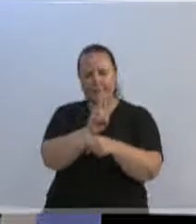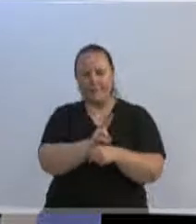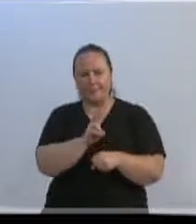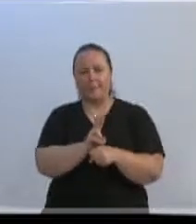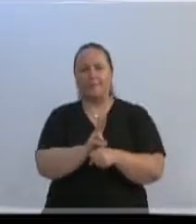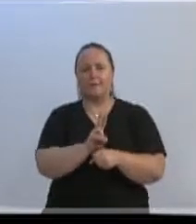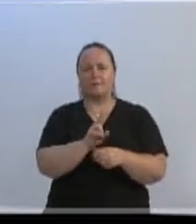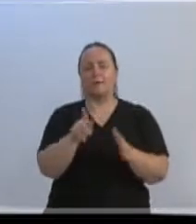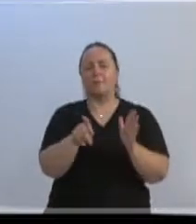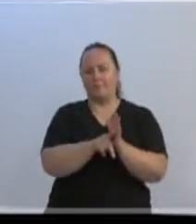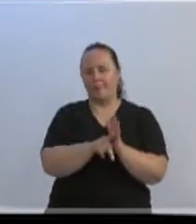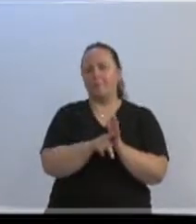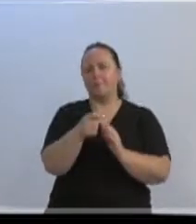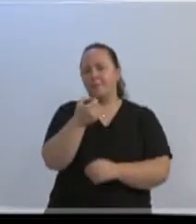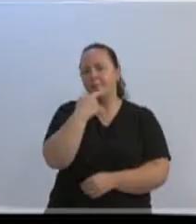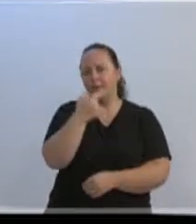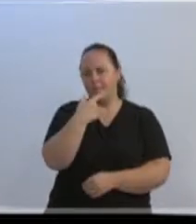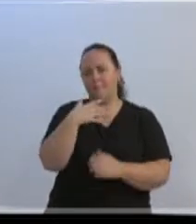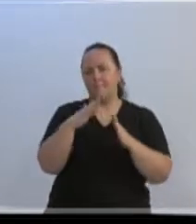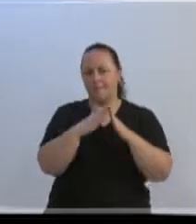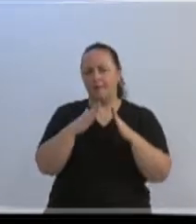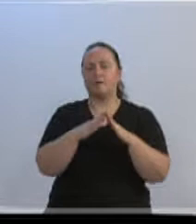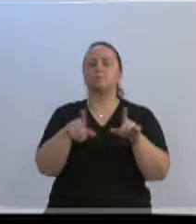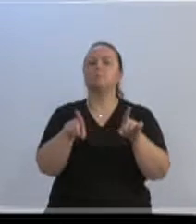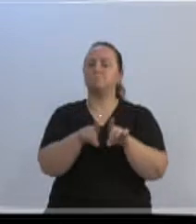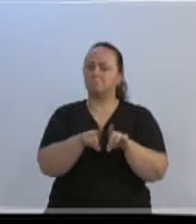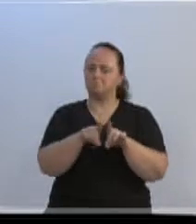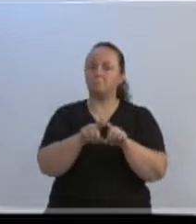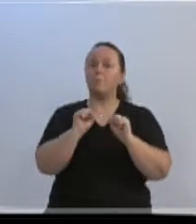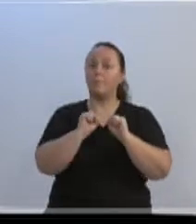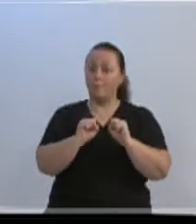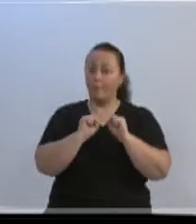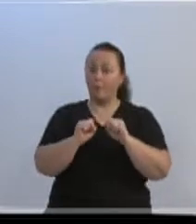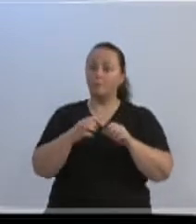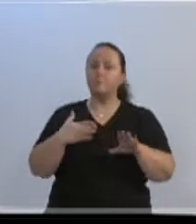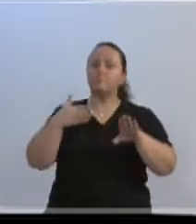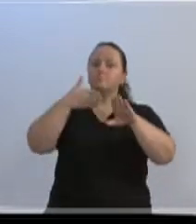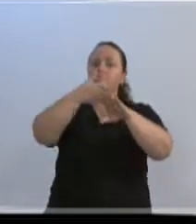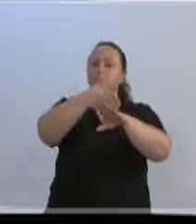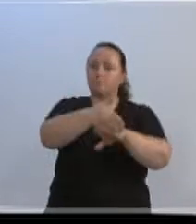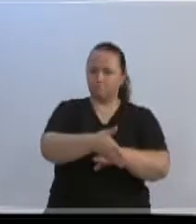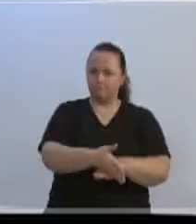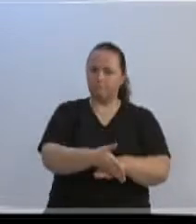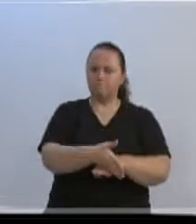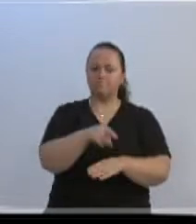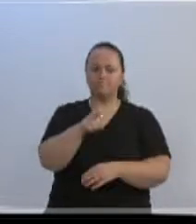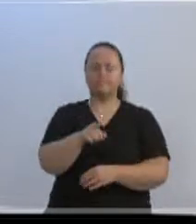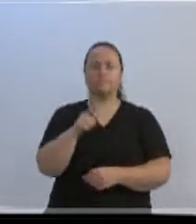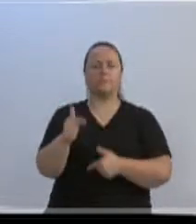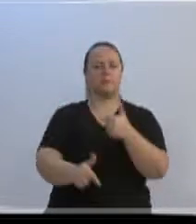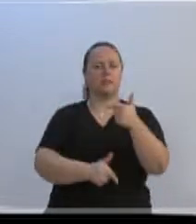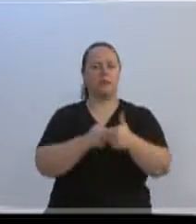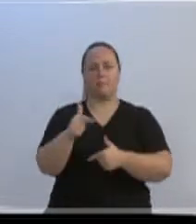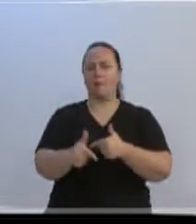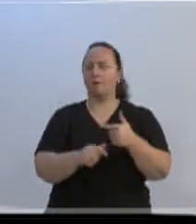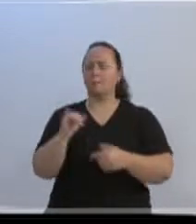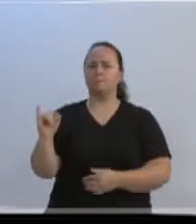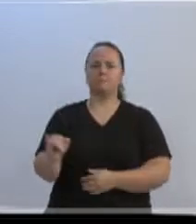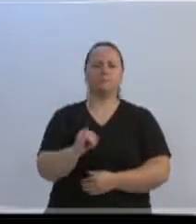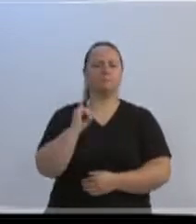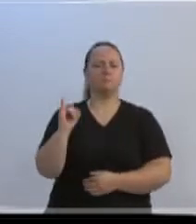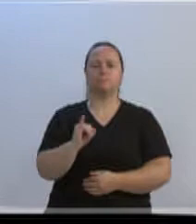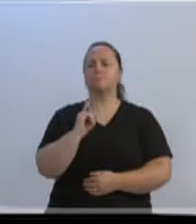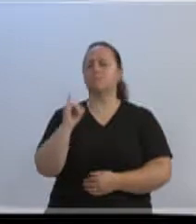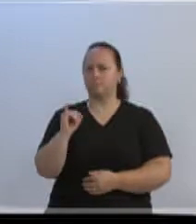remédio domiciliar também poderão usufruir desse importante serviço que é